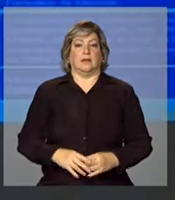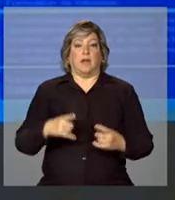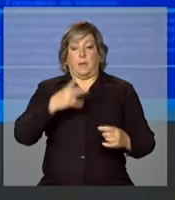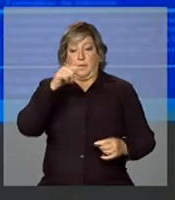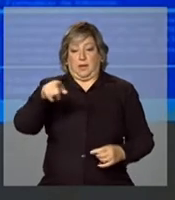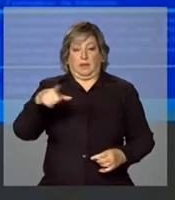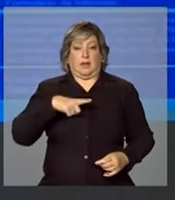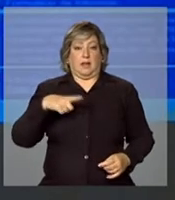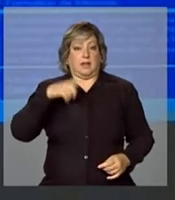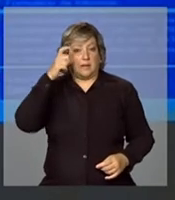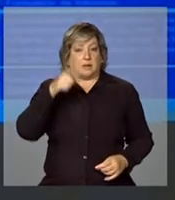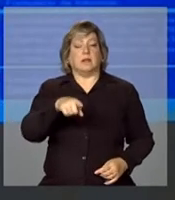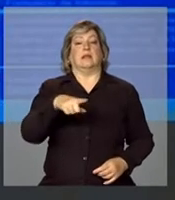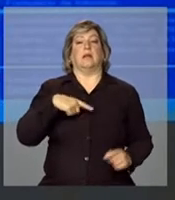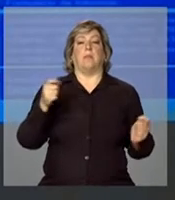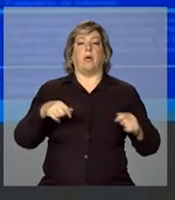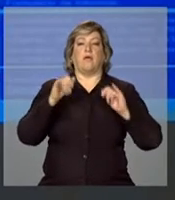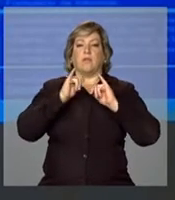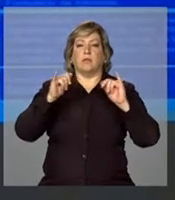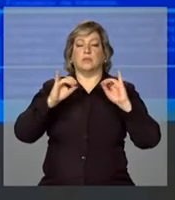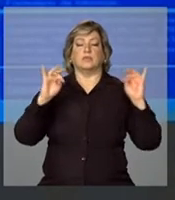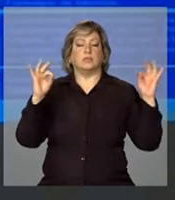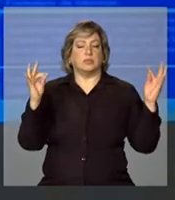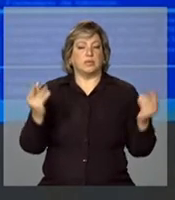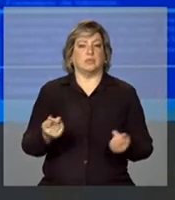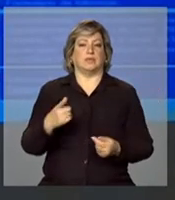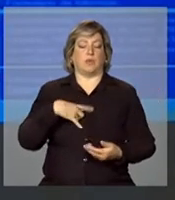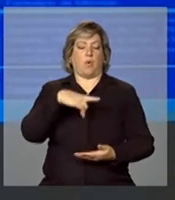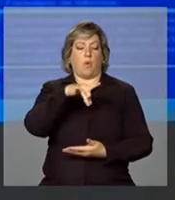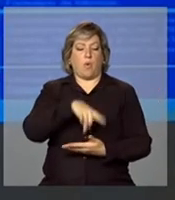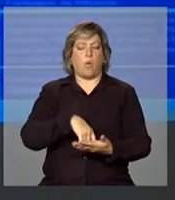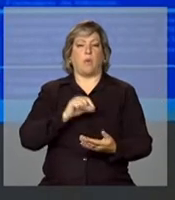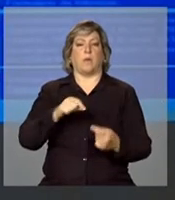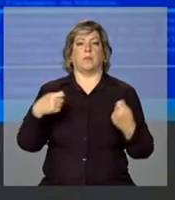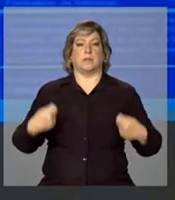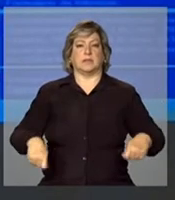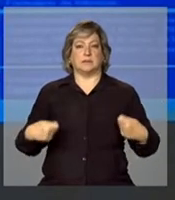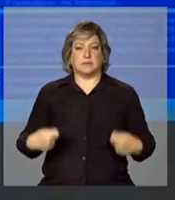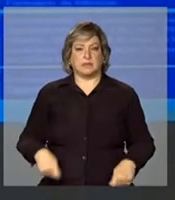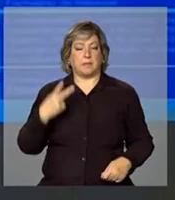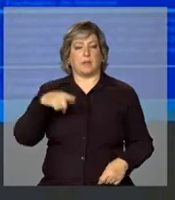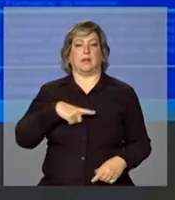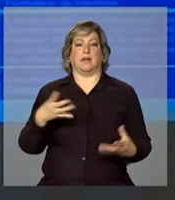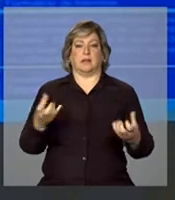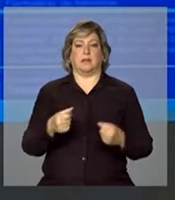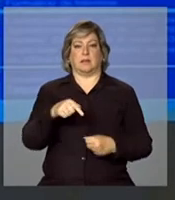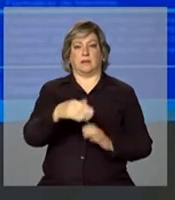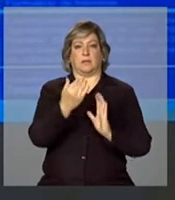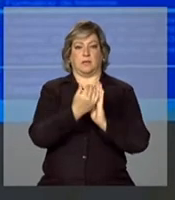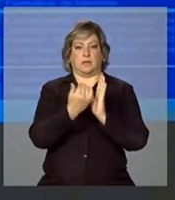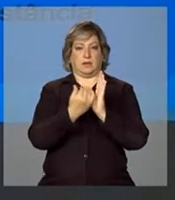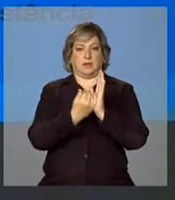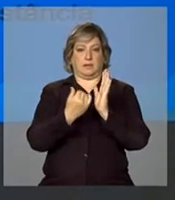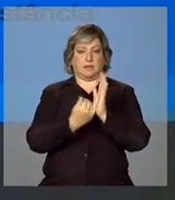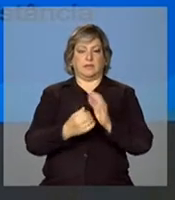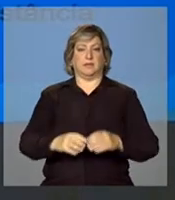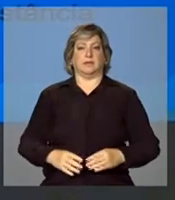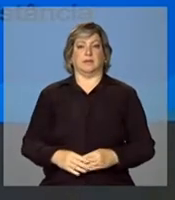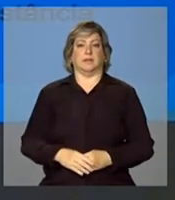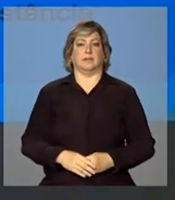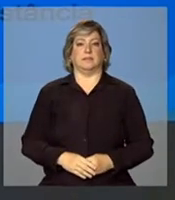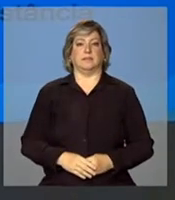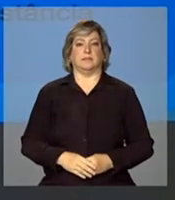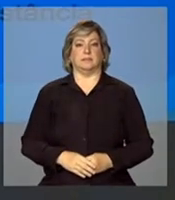interessado pode ter todas as informações e baixar todas as documentações necessárias para aderir ao programa.